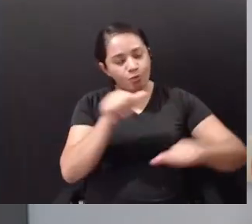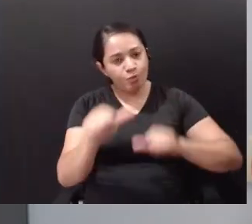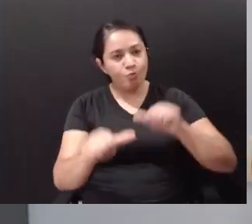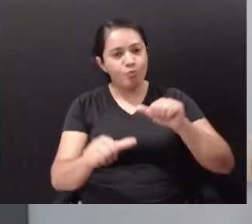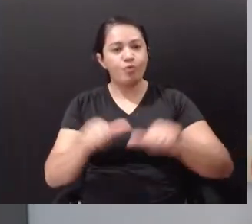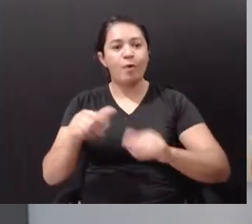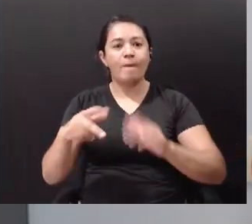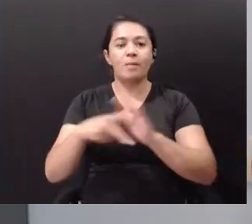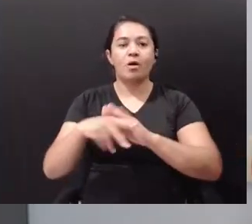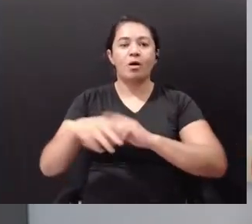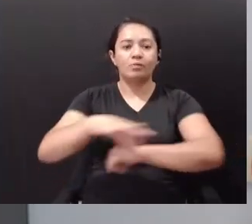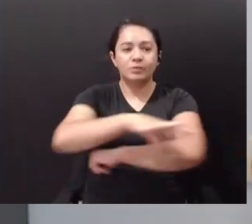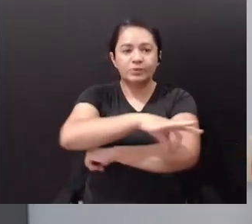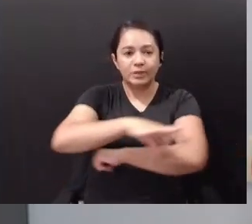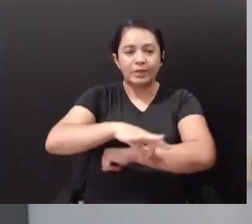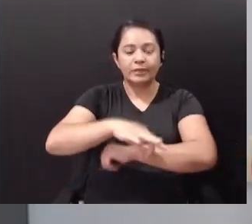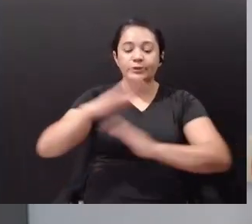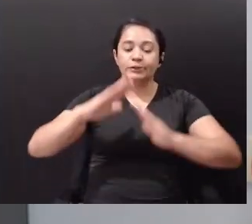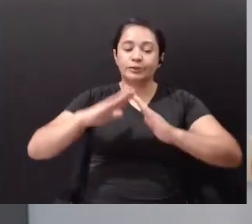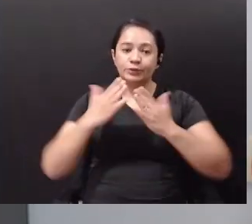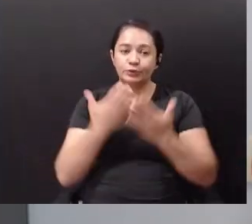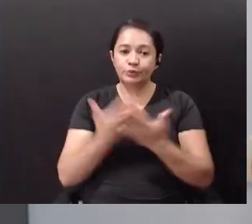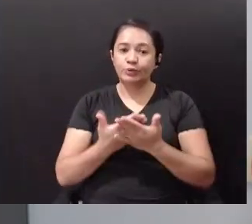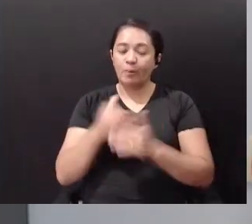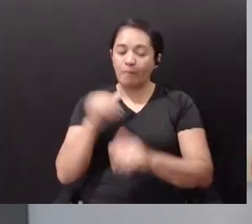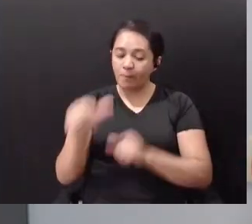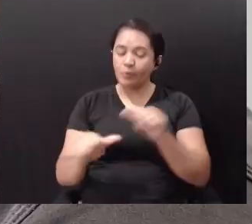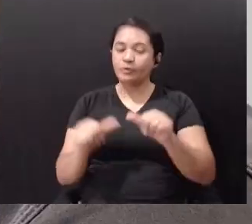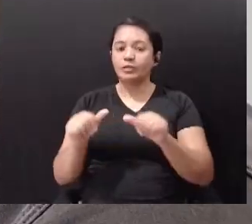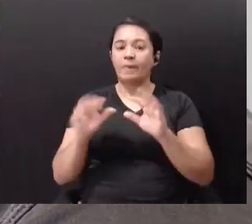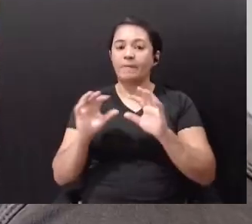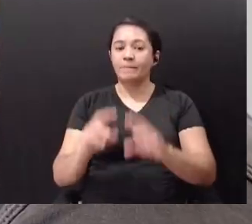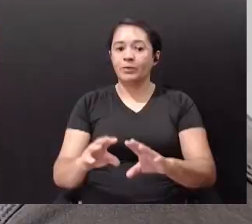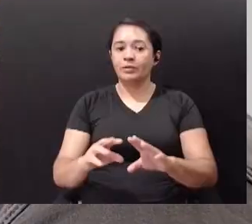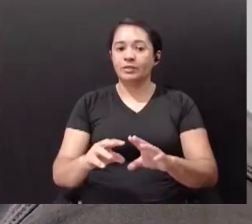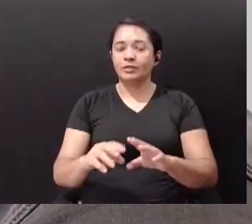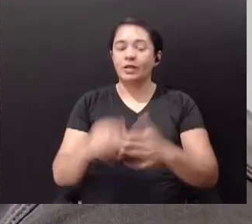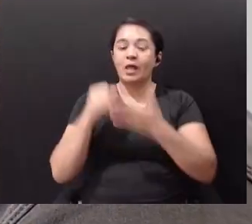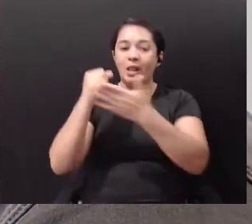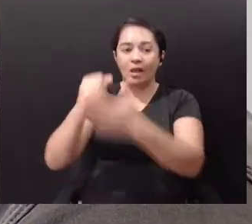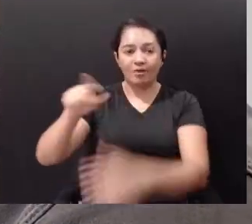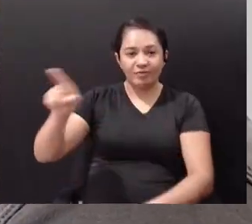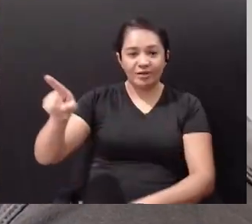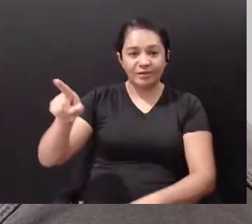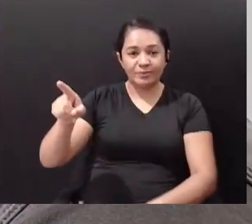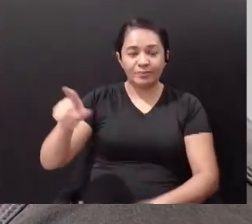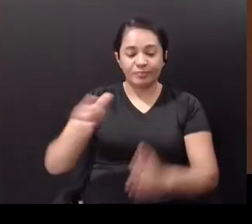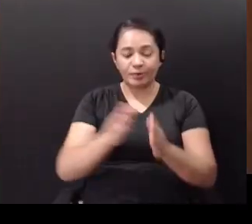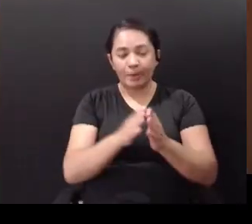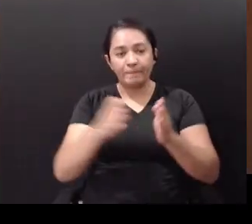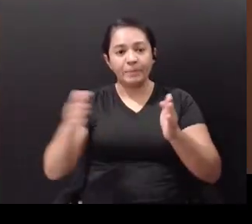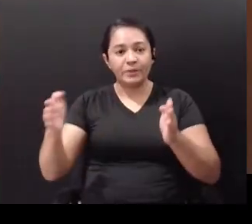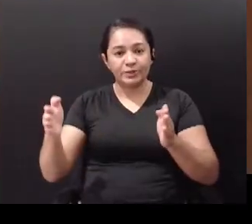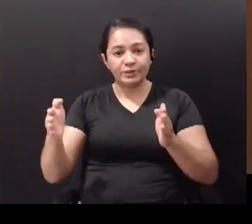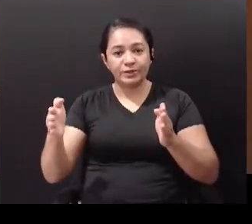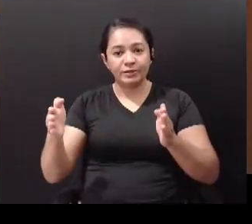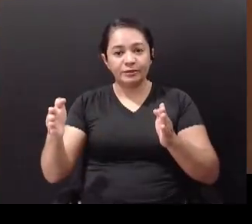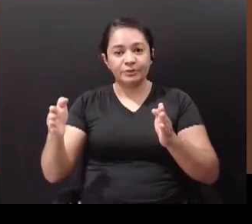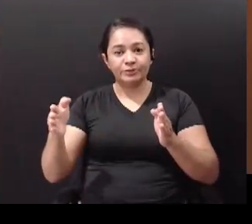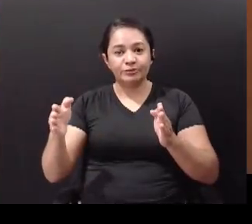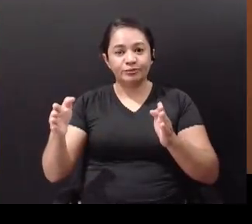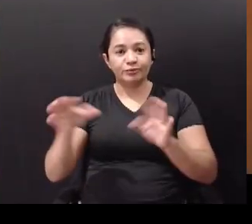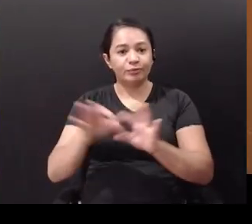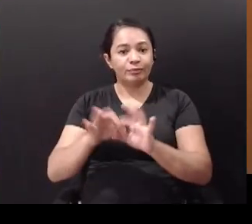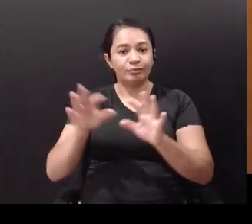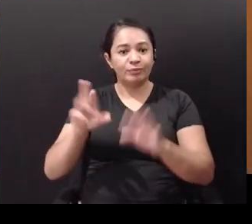escolar e isso acaba sendo levado também para o período republicano.